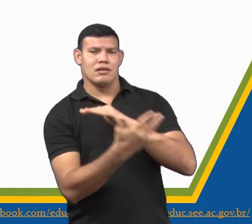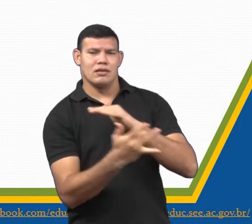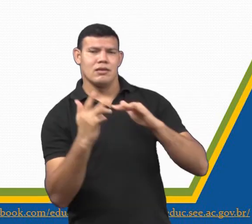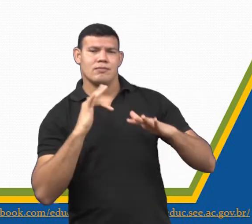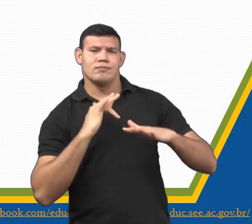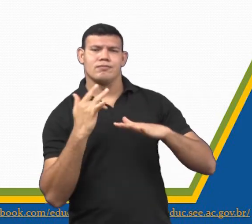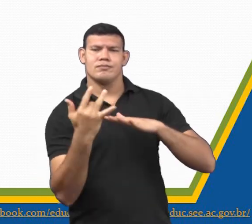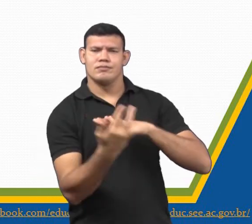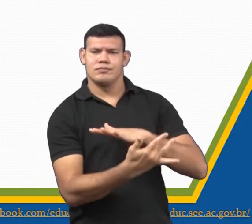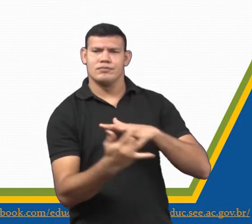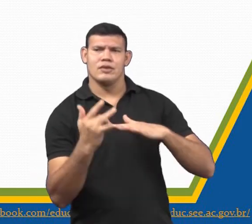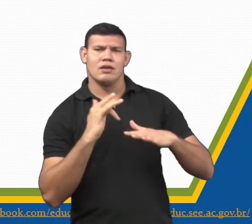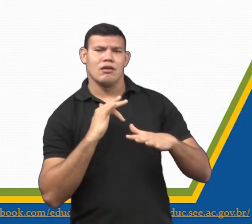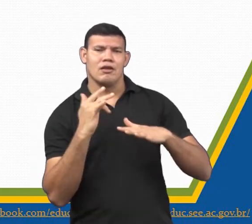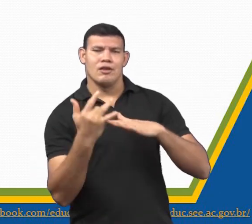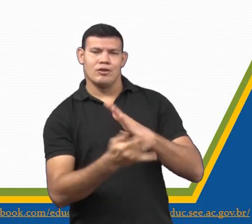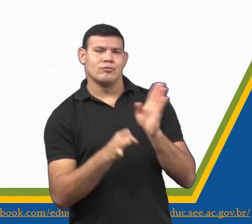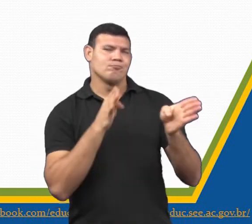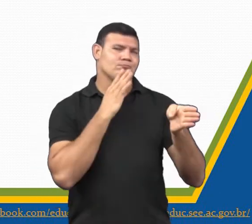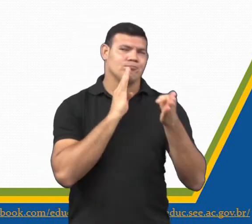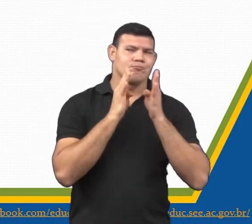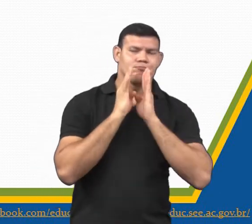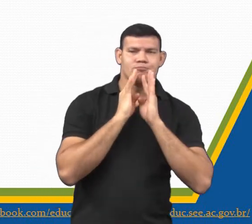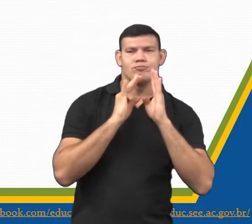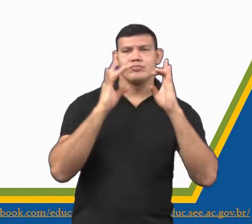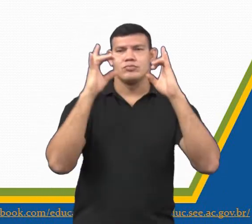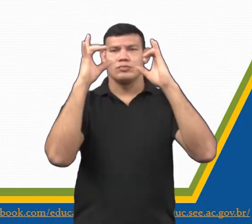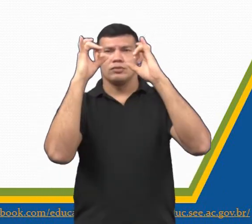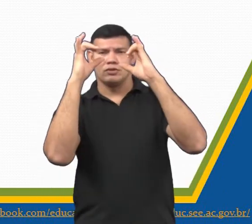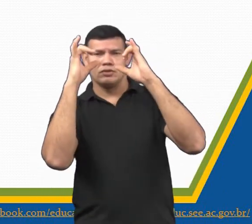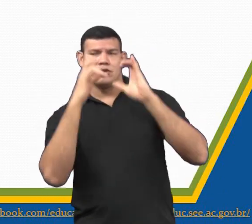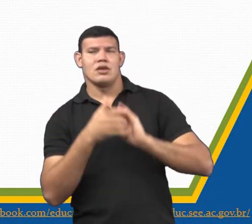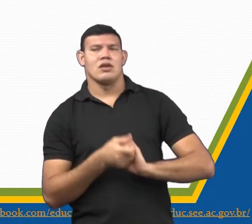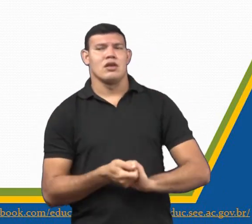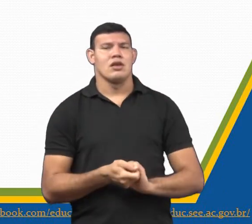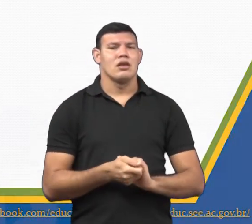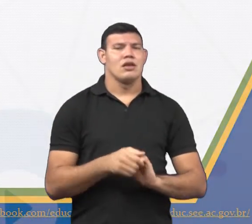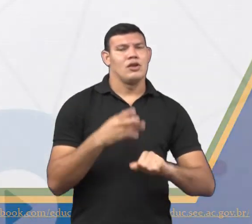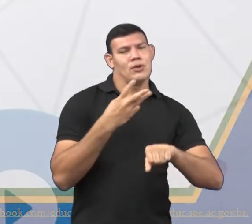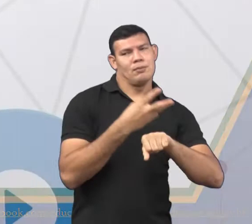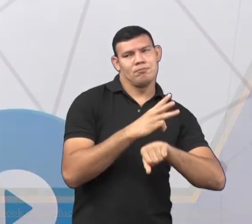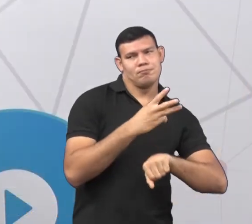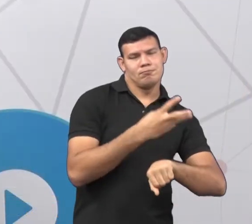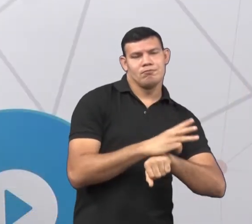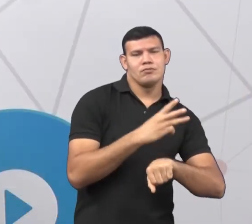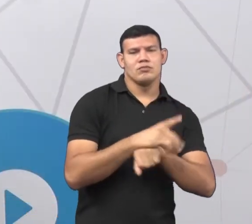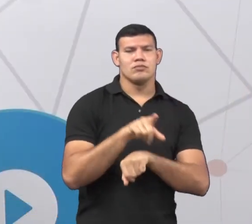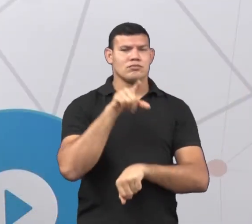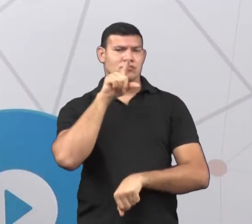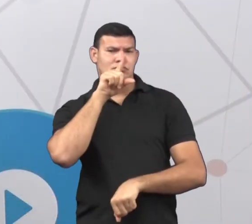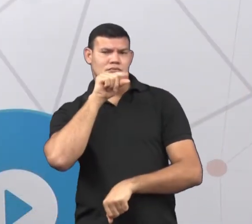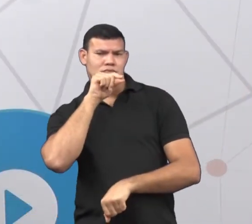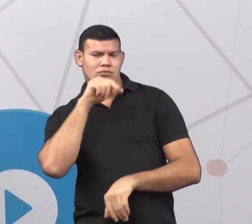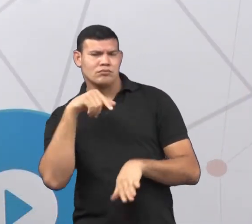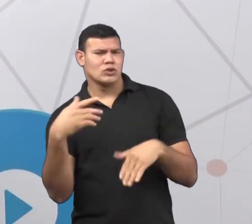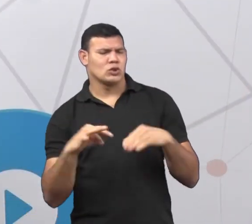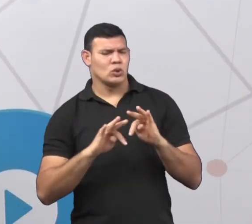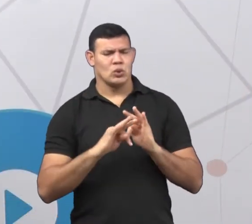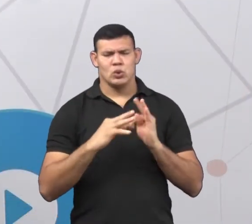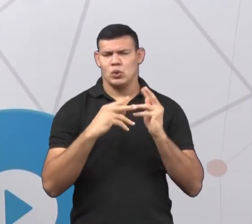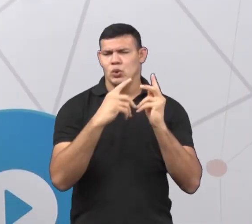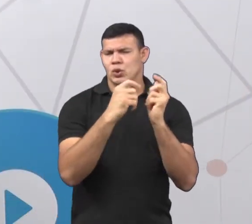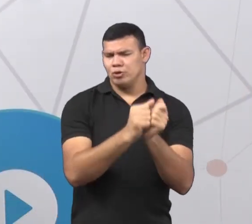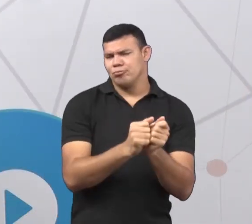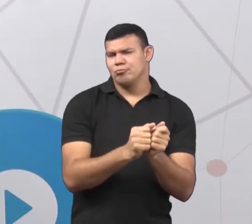atualmente, nas redes sociais, além da sala de aula. Nesse momento, como não estamos em sala de aula, é nas redes sociais onde elas